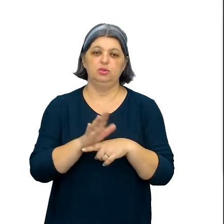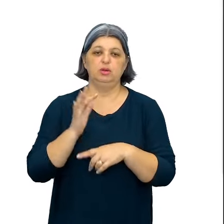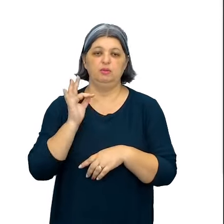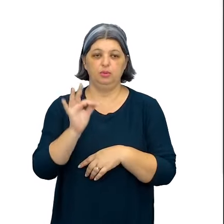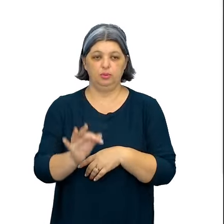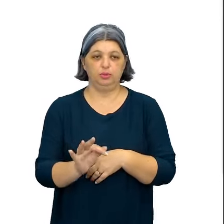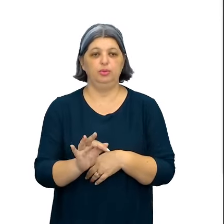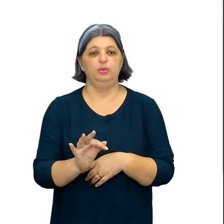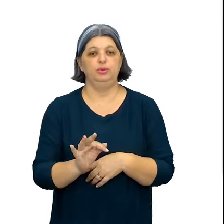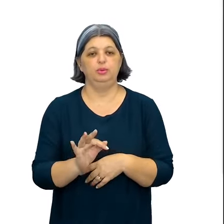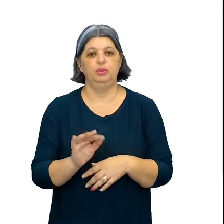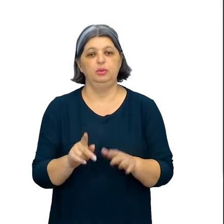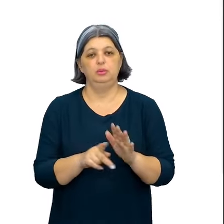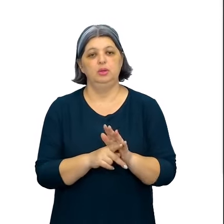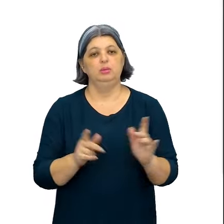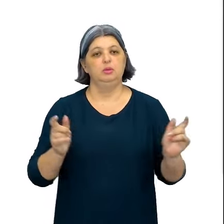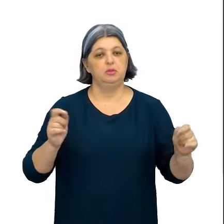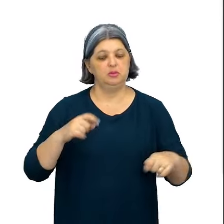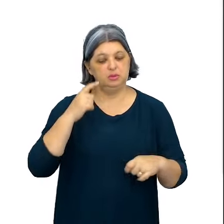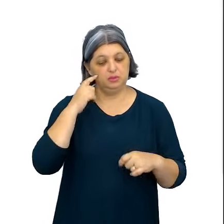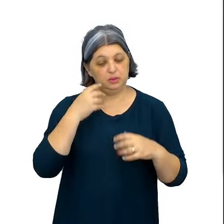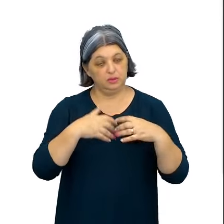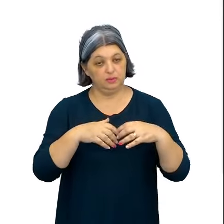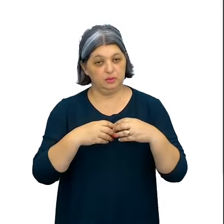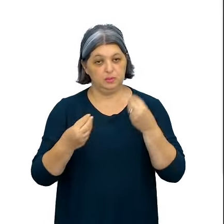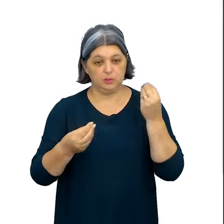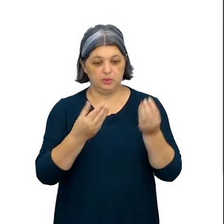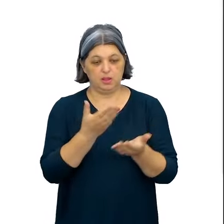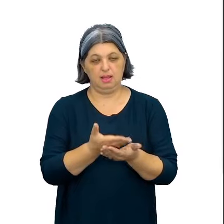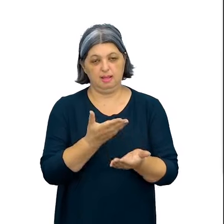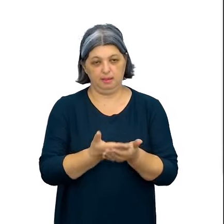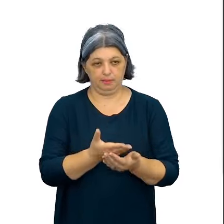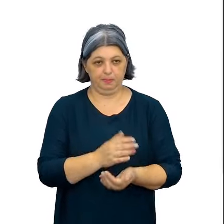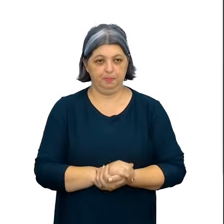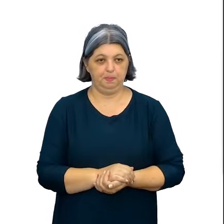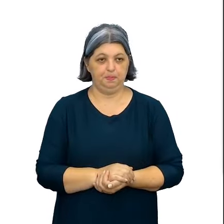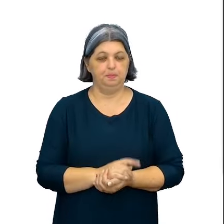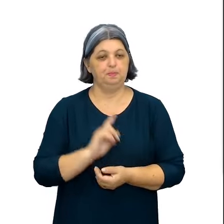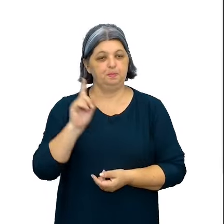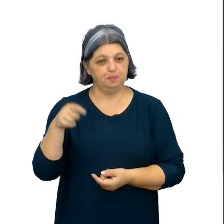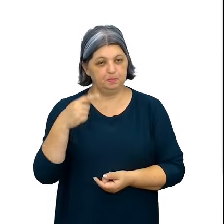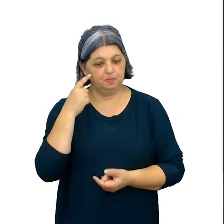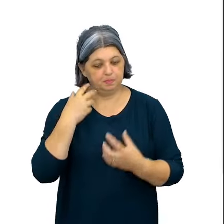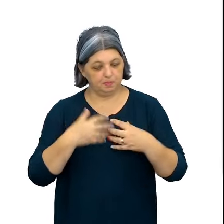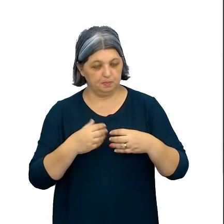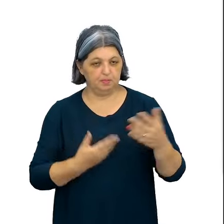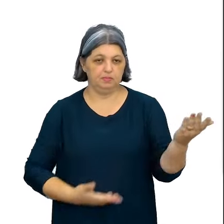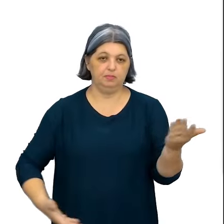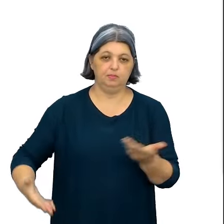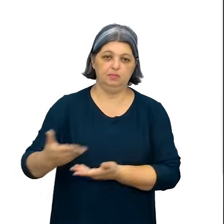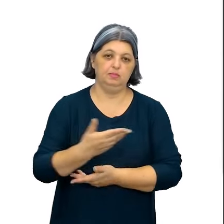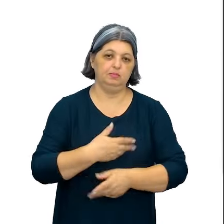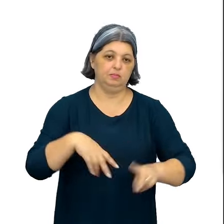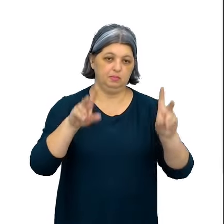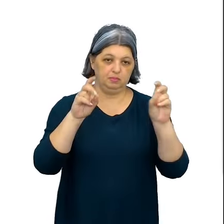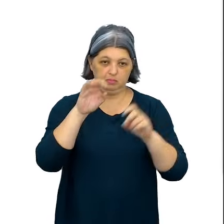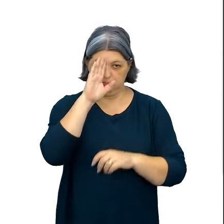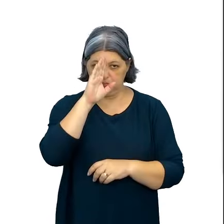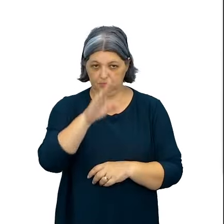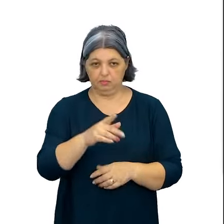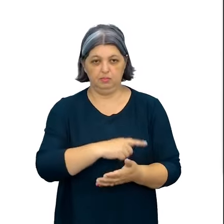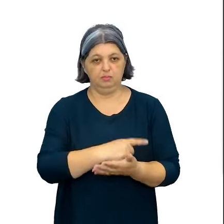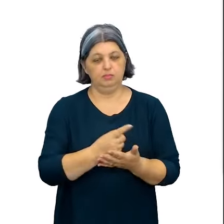futuramente numa possível reflexão aí sobre as suas aulas. Em seguida, refletir e trocar suas impressões acerca do tema central,